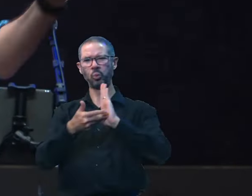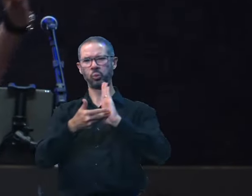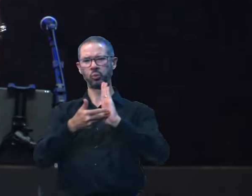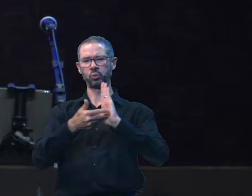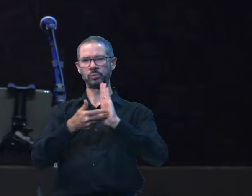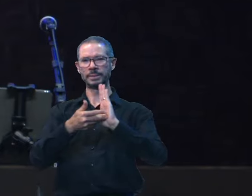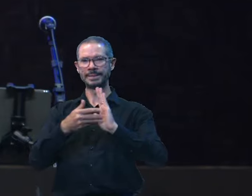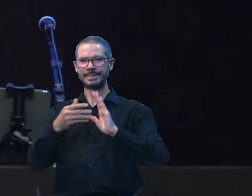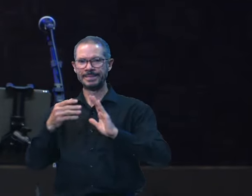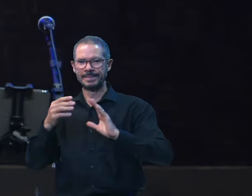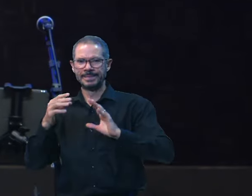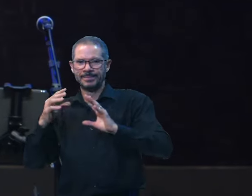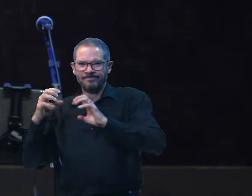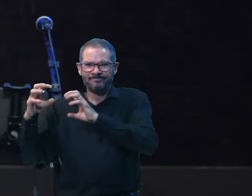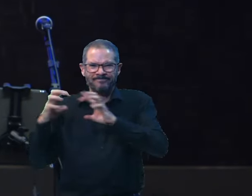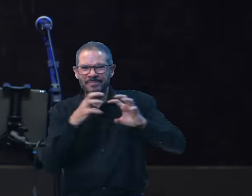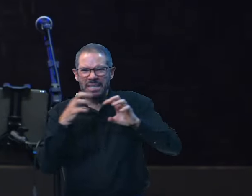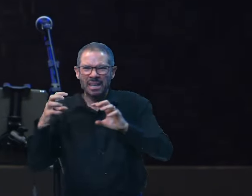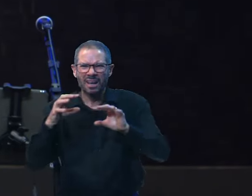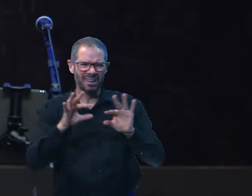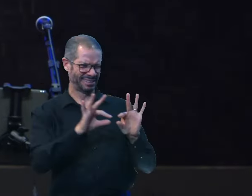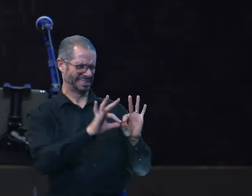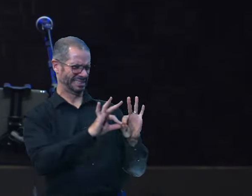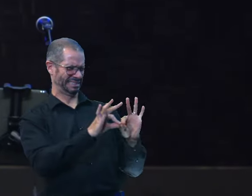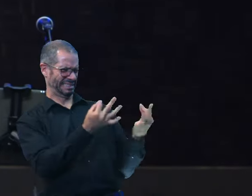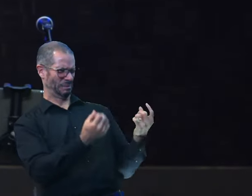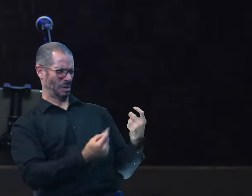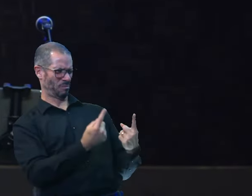para poder brigar por aquilo que era pequeno.